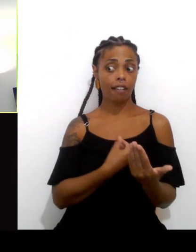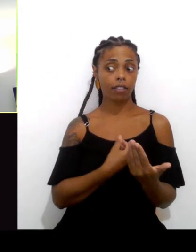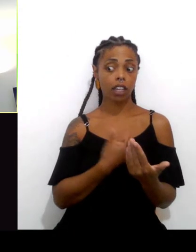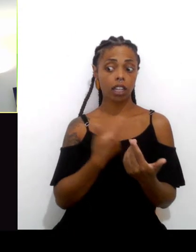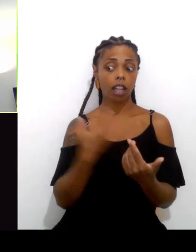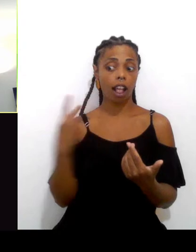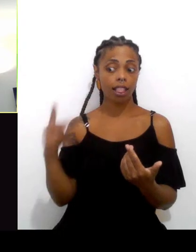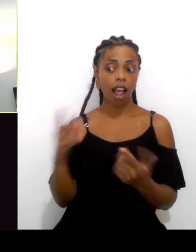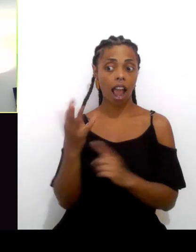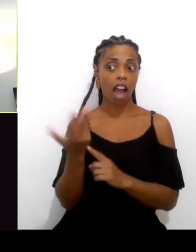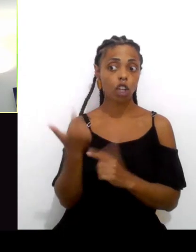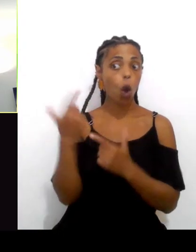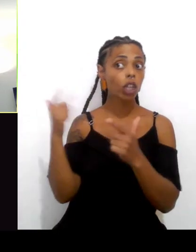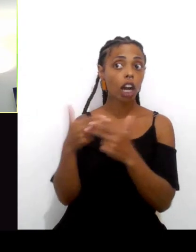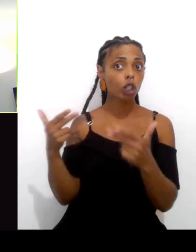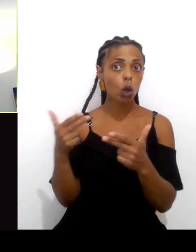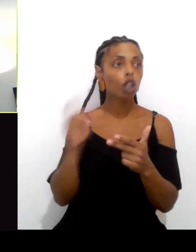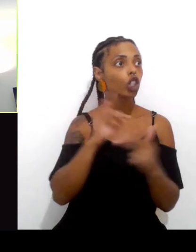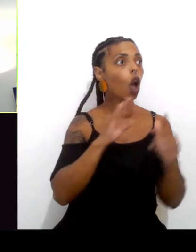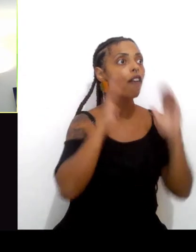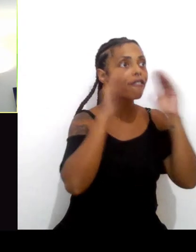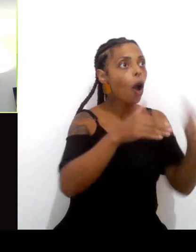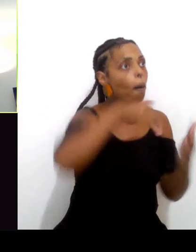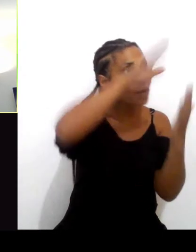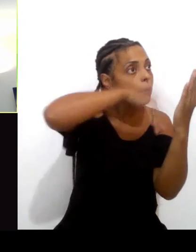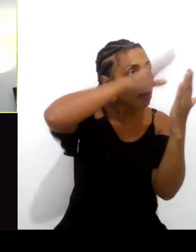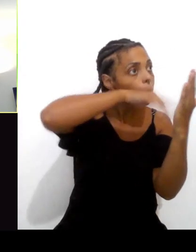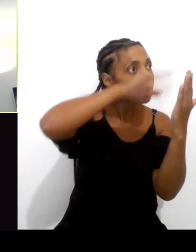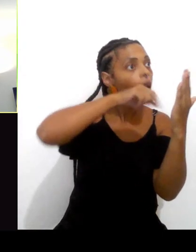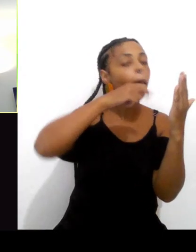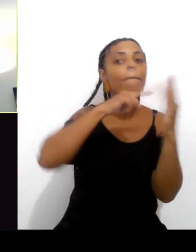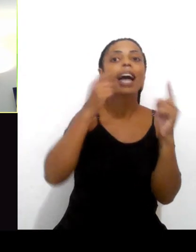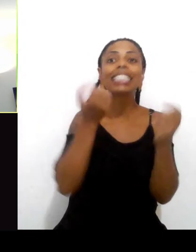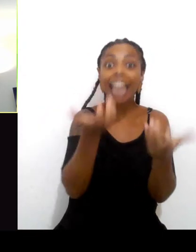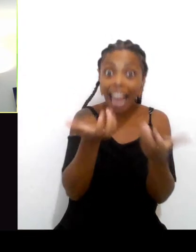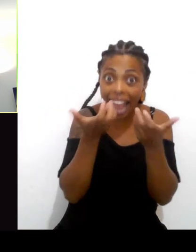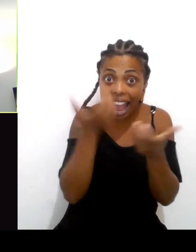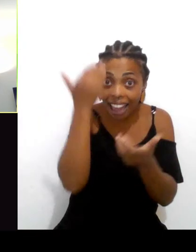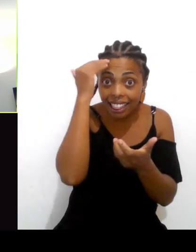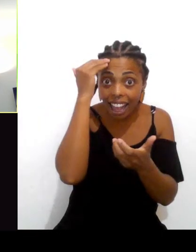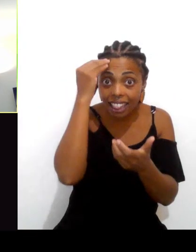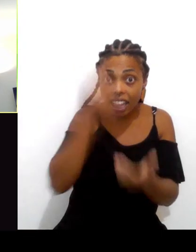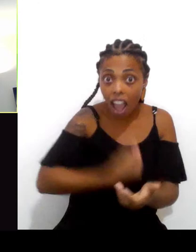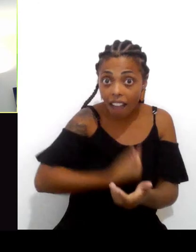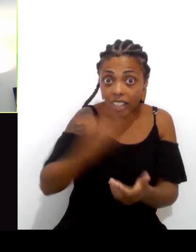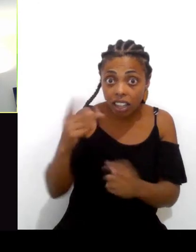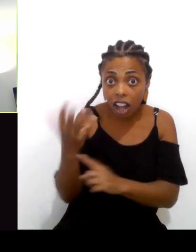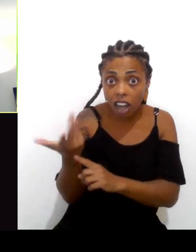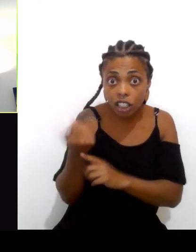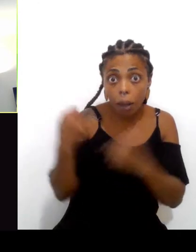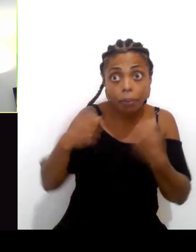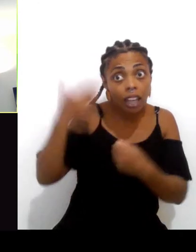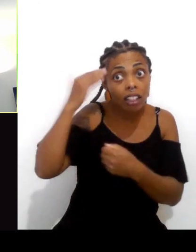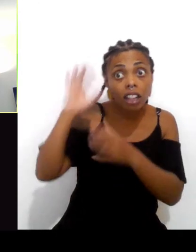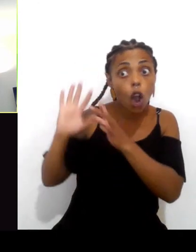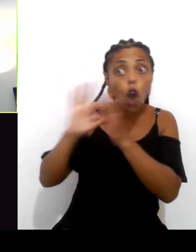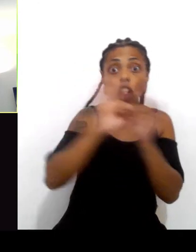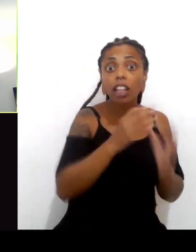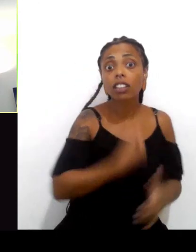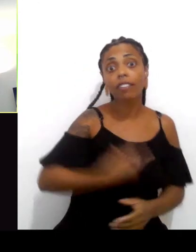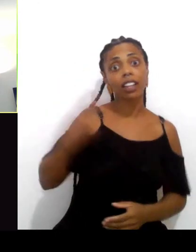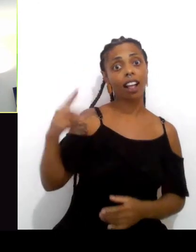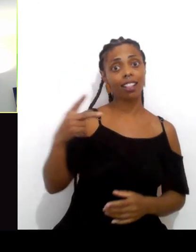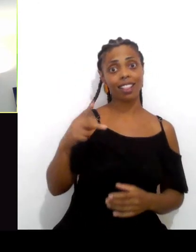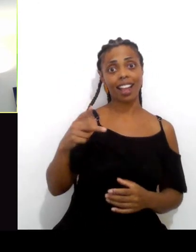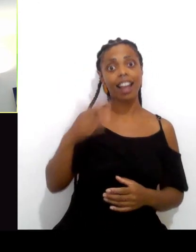o que ele faz quando ele não está pintando se nós quisermos entender o artista é preciso entender esse contexto para entender a